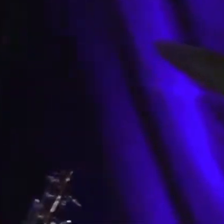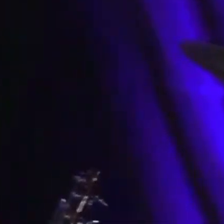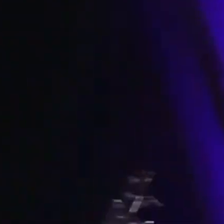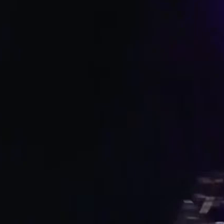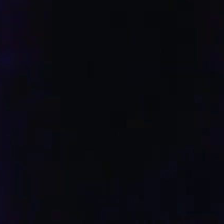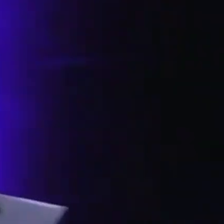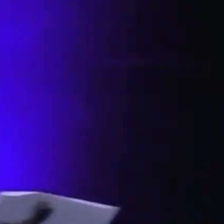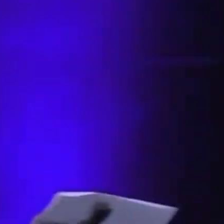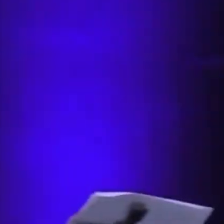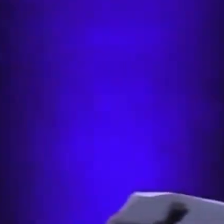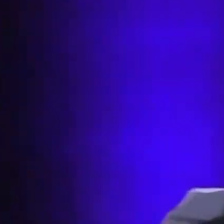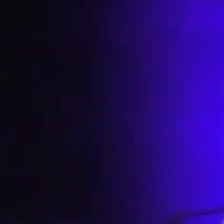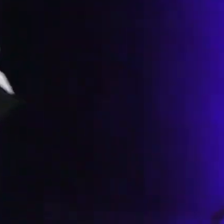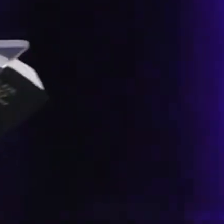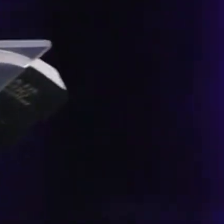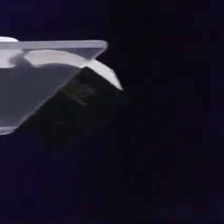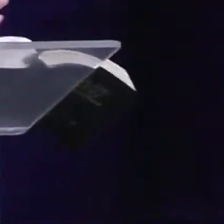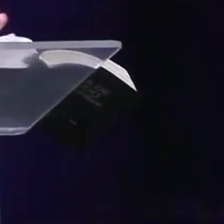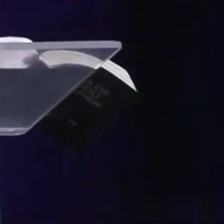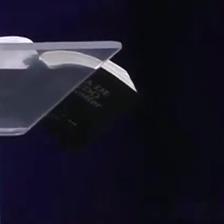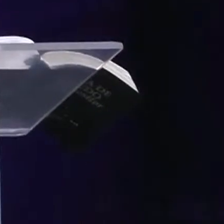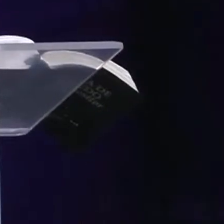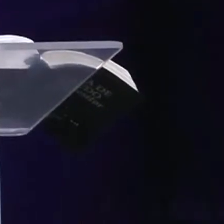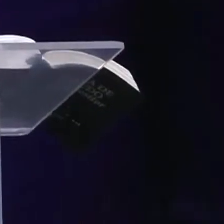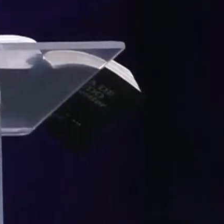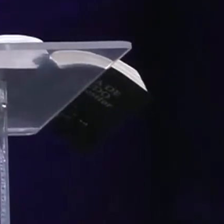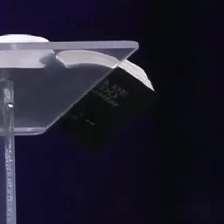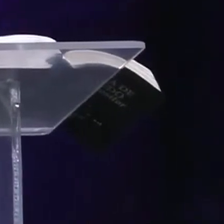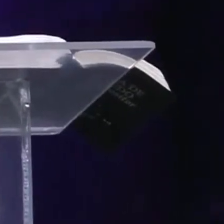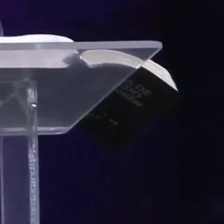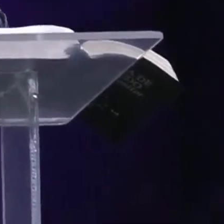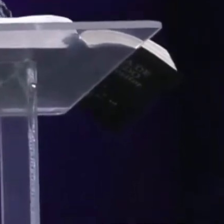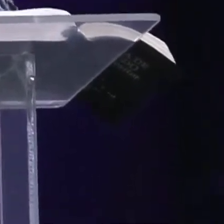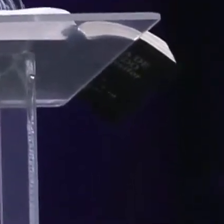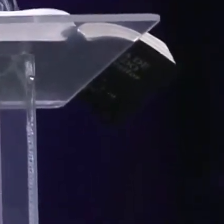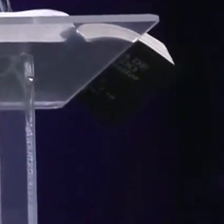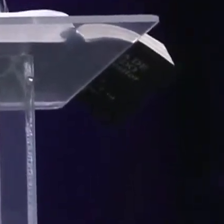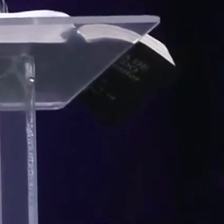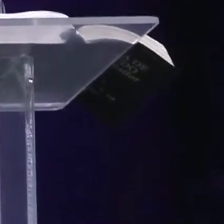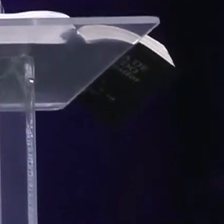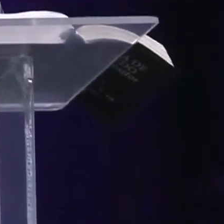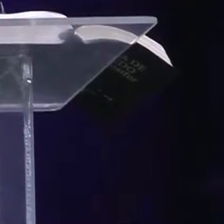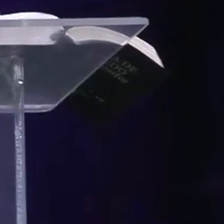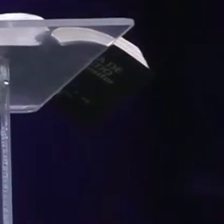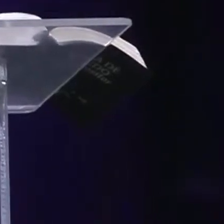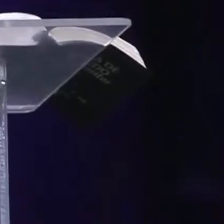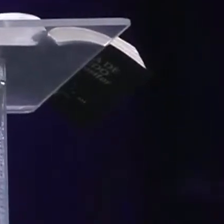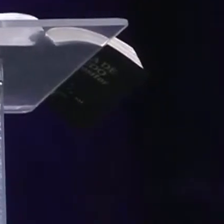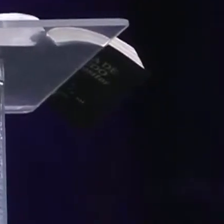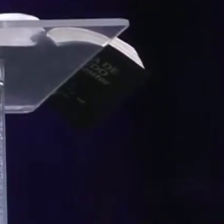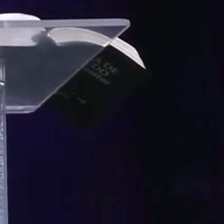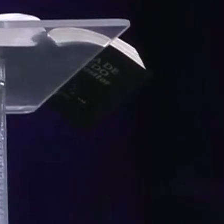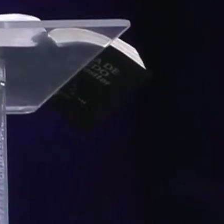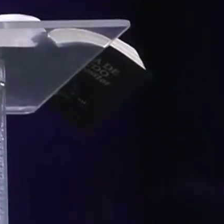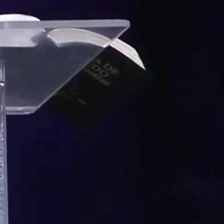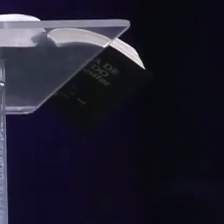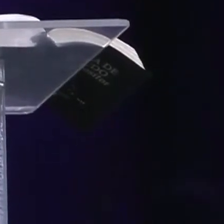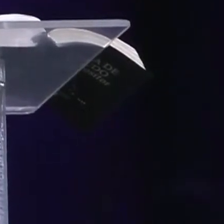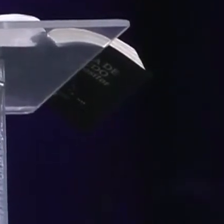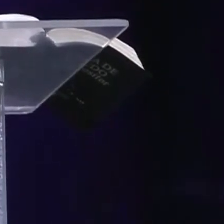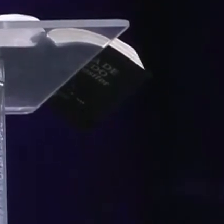Até que a morte os separe. Mas não dá para ficar brincando, não dá. Maridos